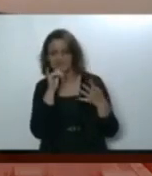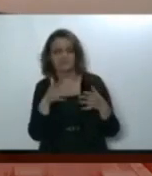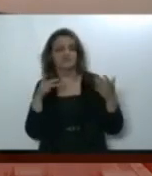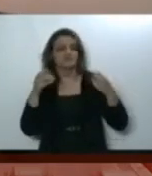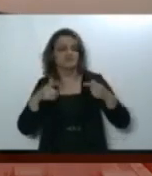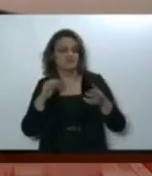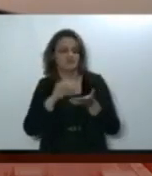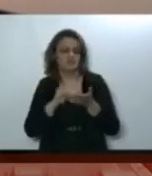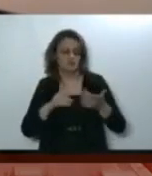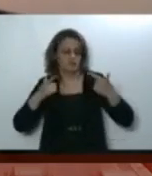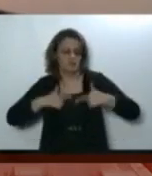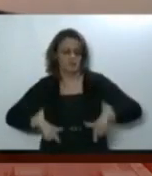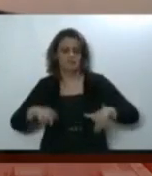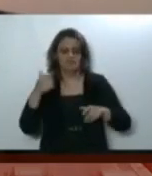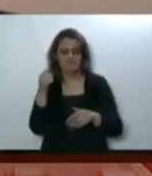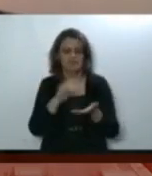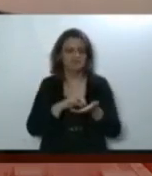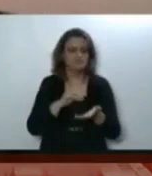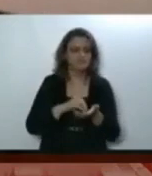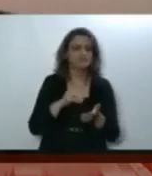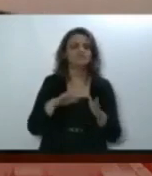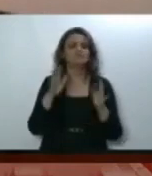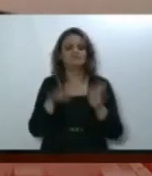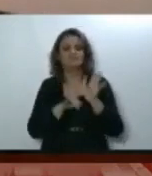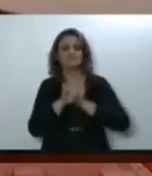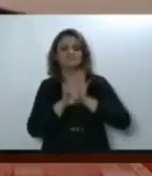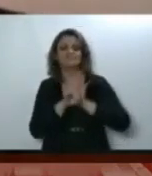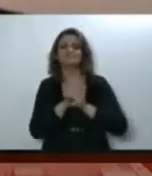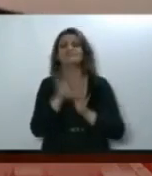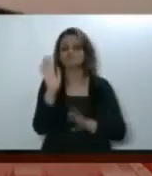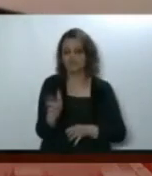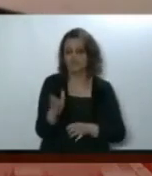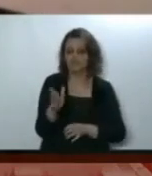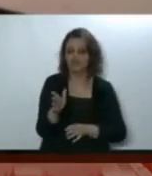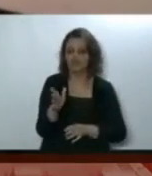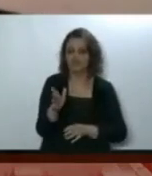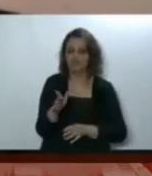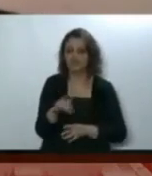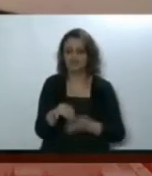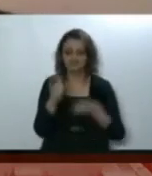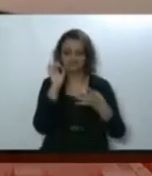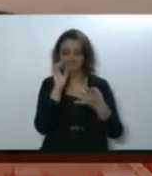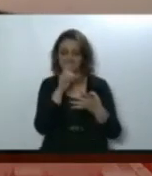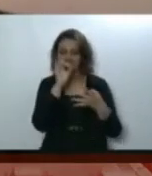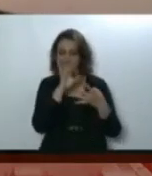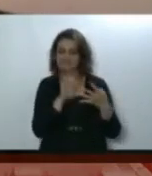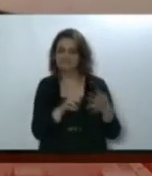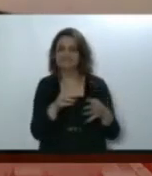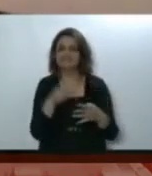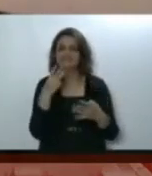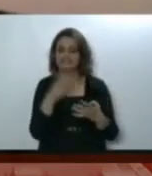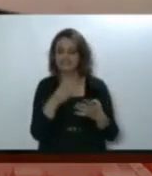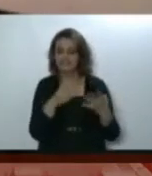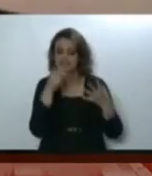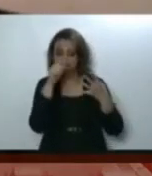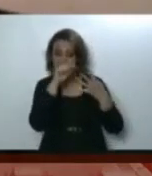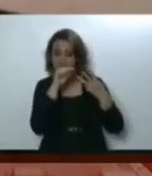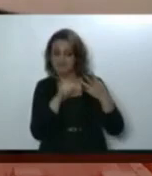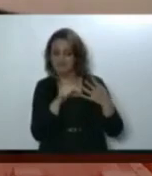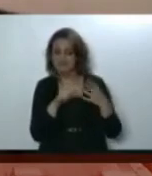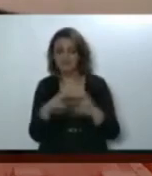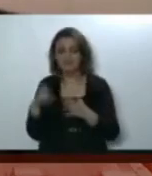importante da história do ex-presidente Lula, mas também da história da nossa democracia e da história do nosso país, né,